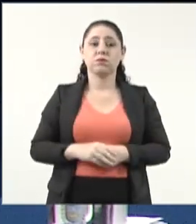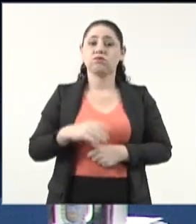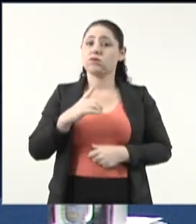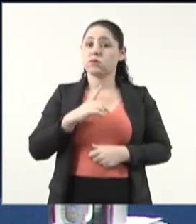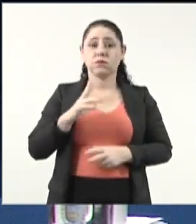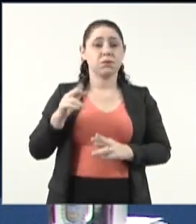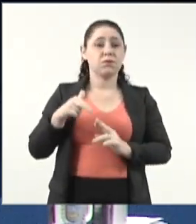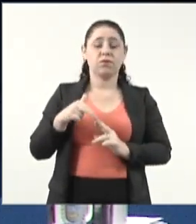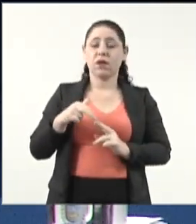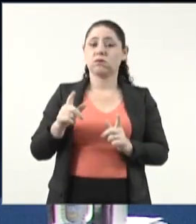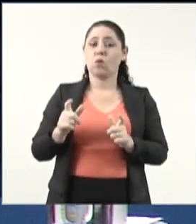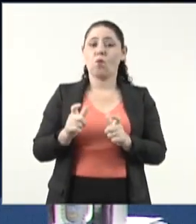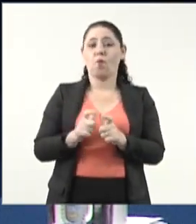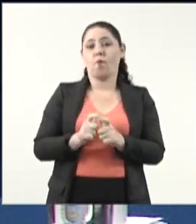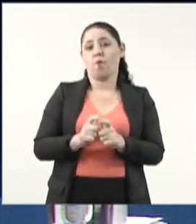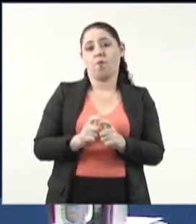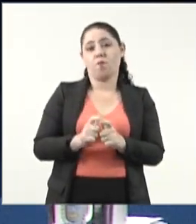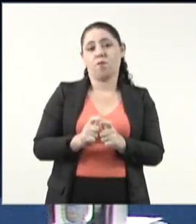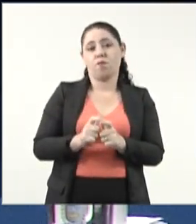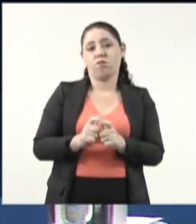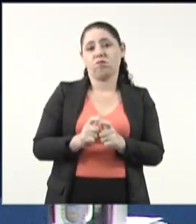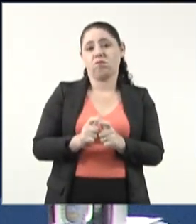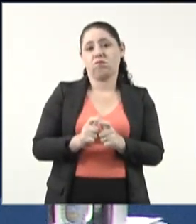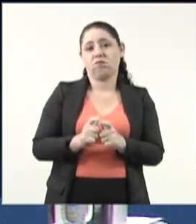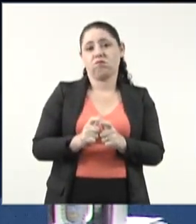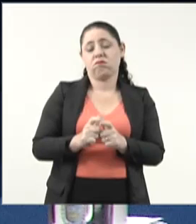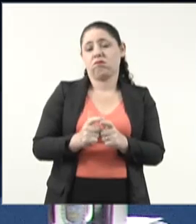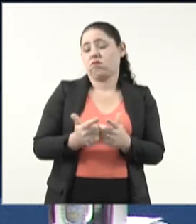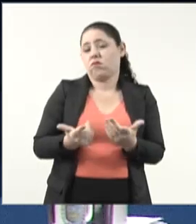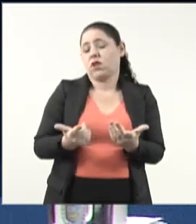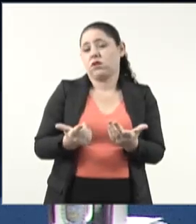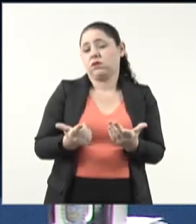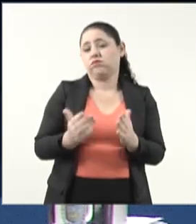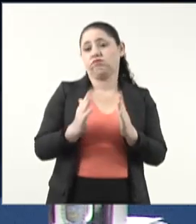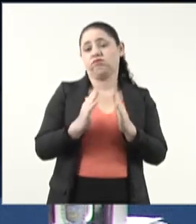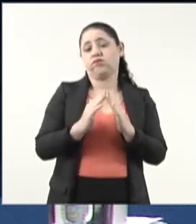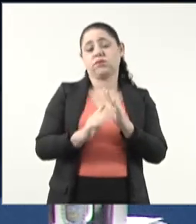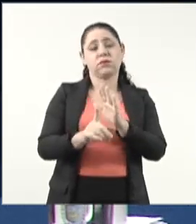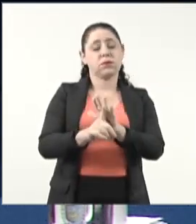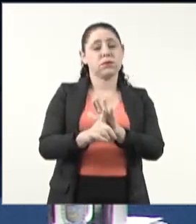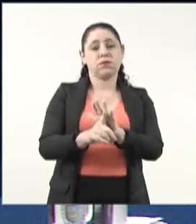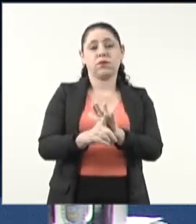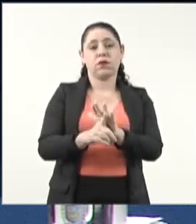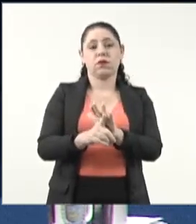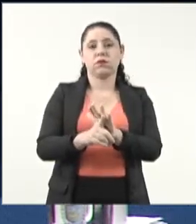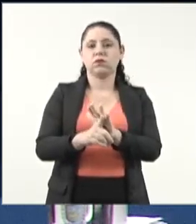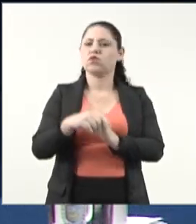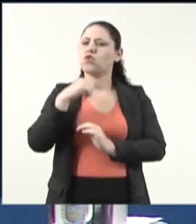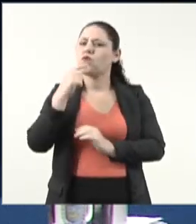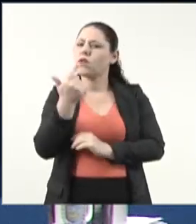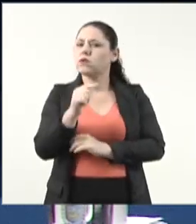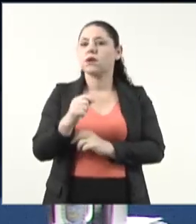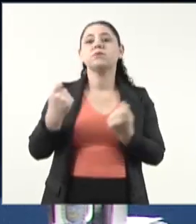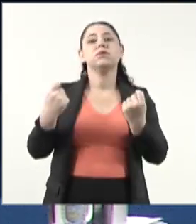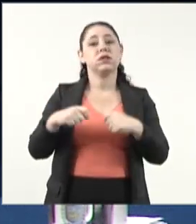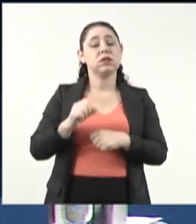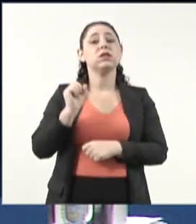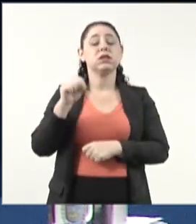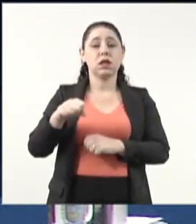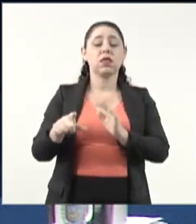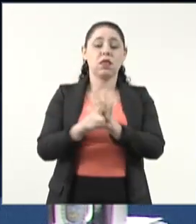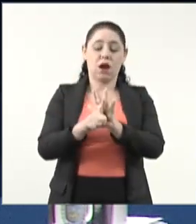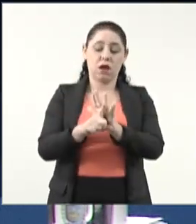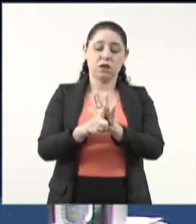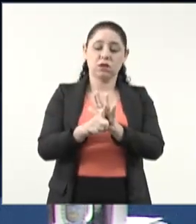uma representatividade tão ínfima, né, nas casas legislativas. Então, eu não tenho dúvida que nós precisamos, sim, ter